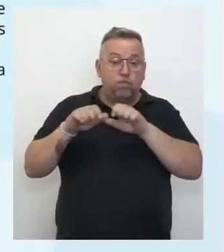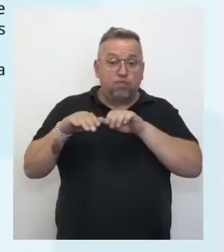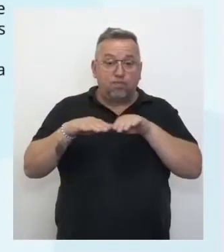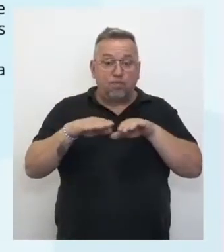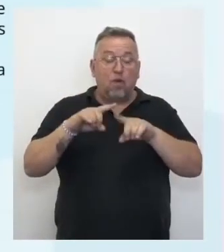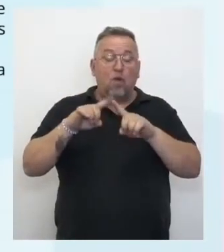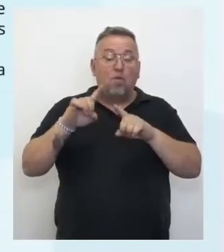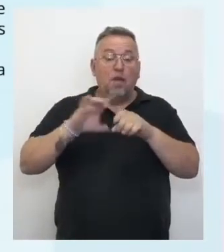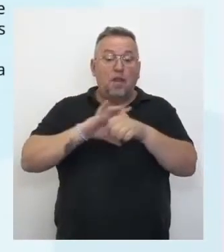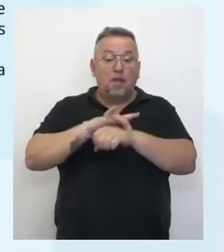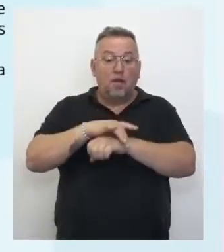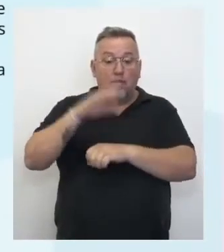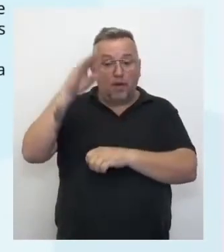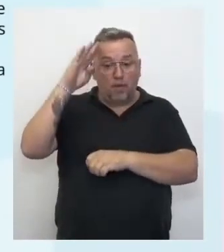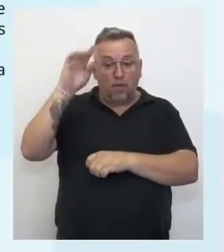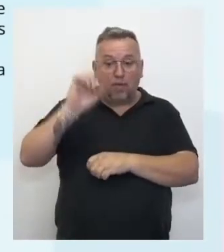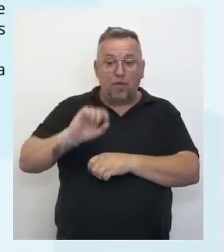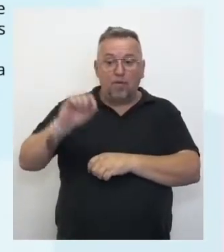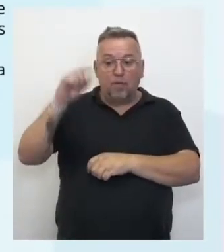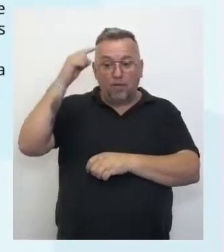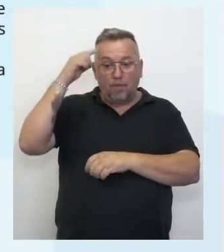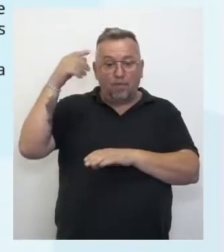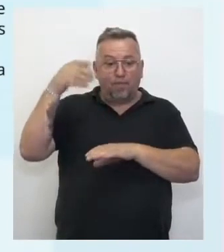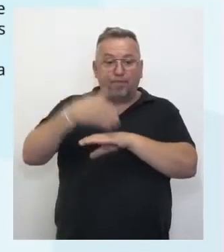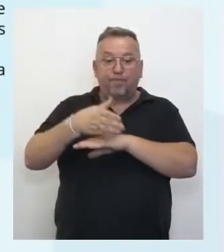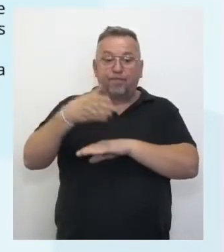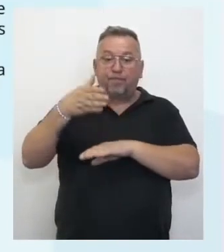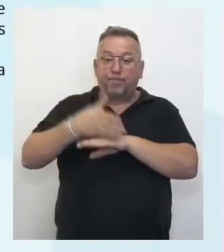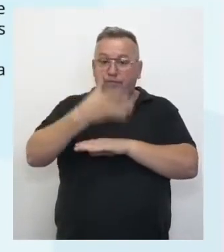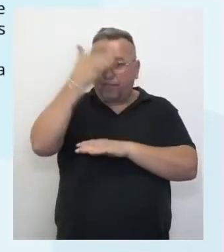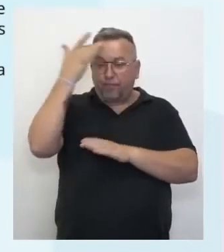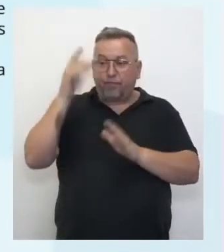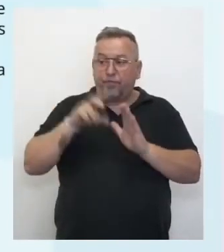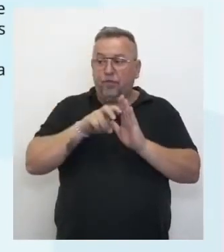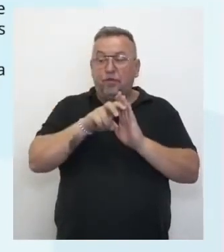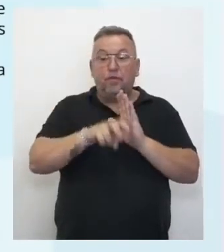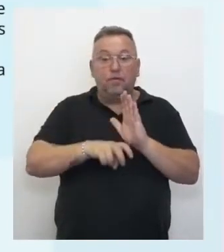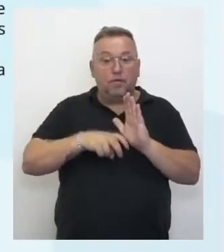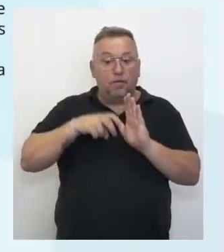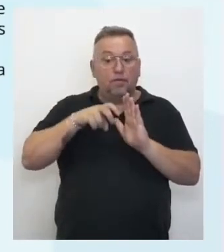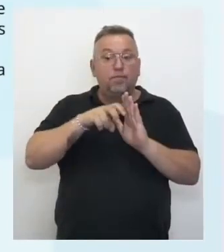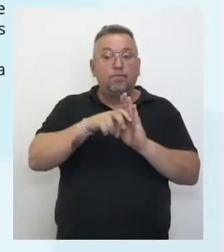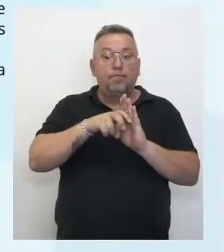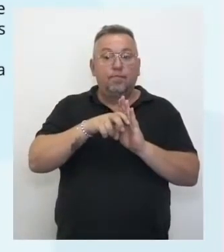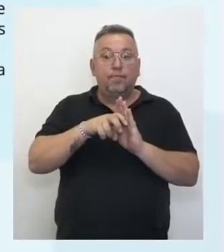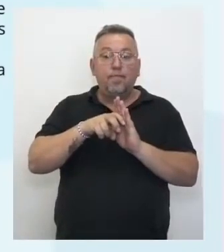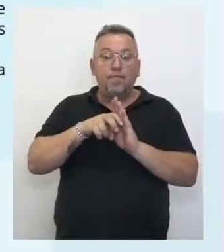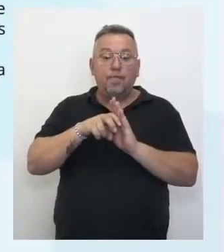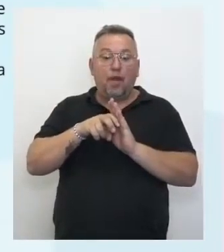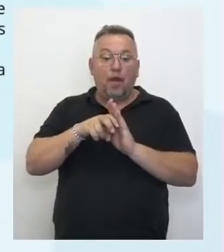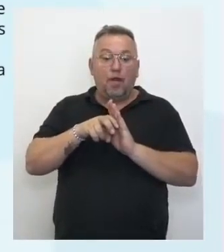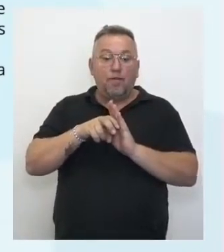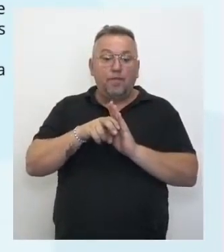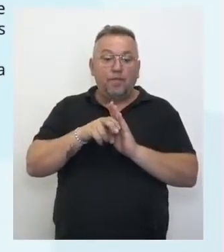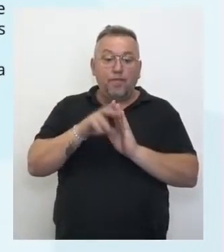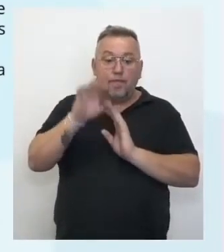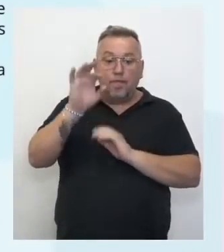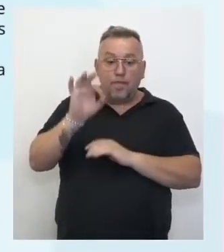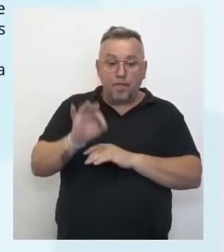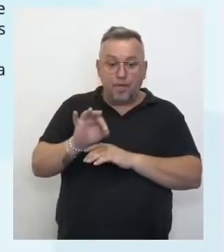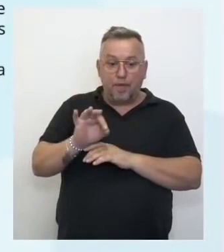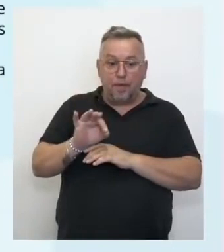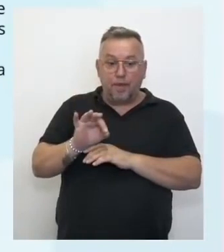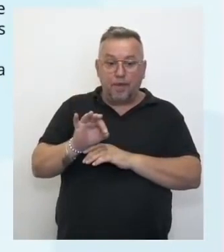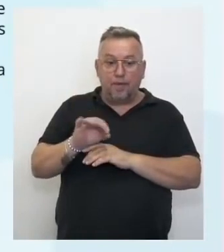segurança, principalmente pensando na acessibilidade das pessoas com deficiência. Com certeza,